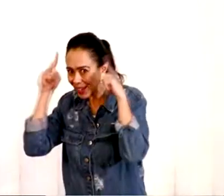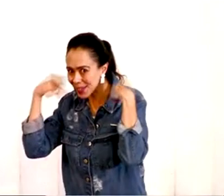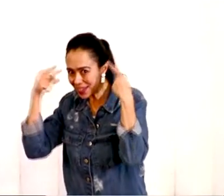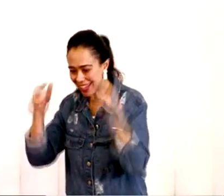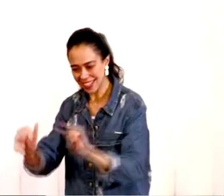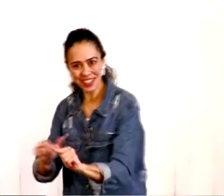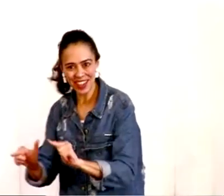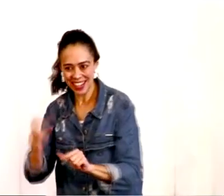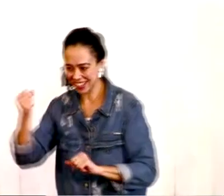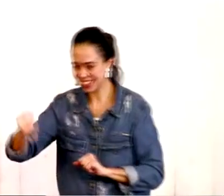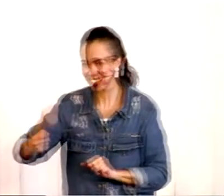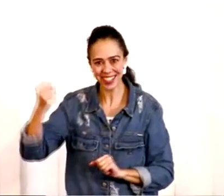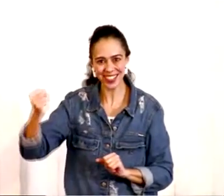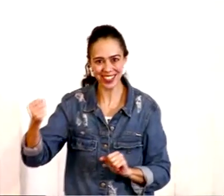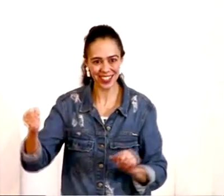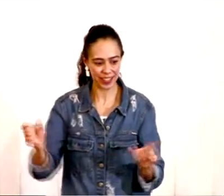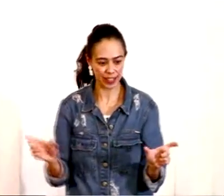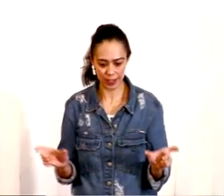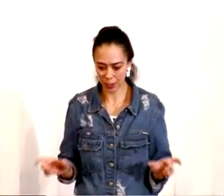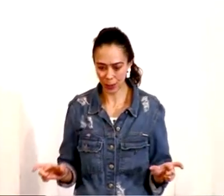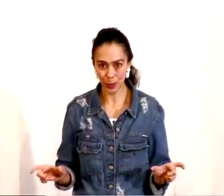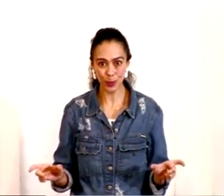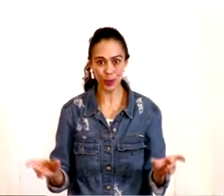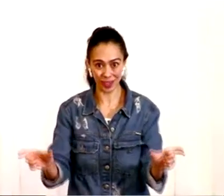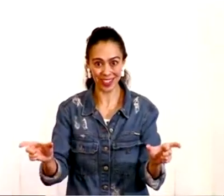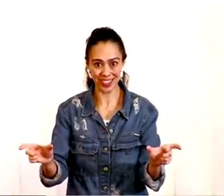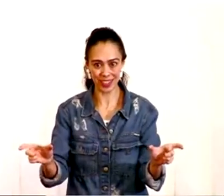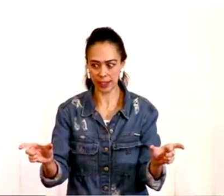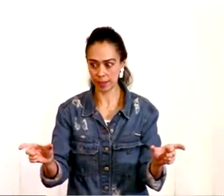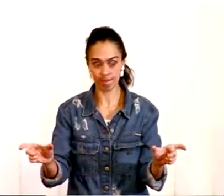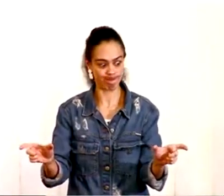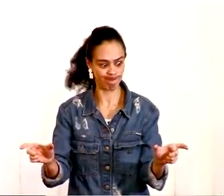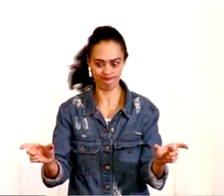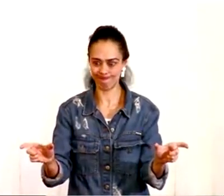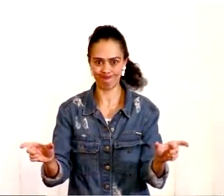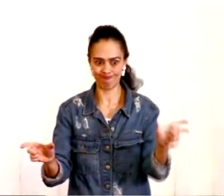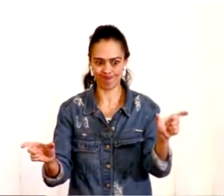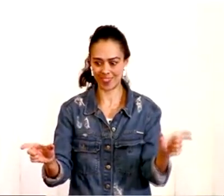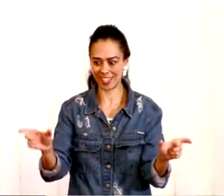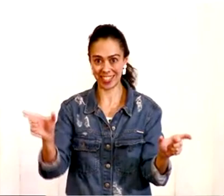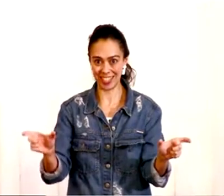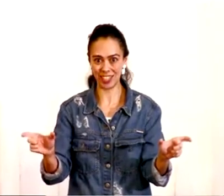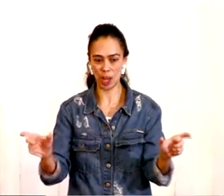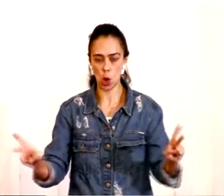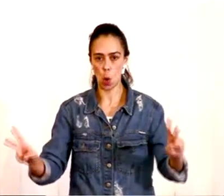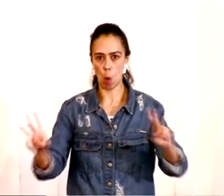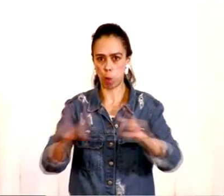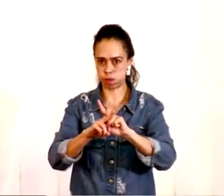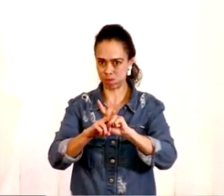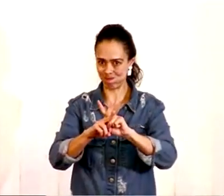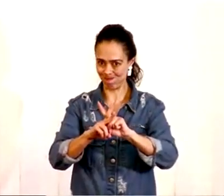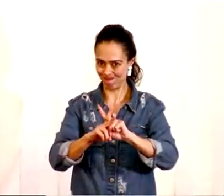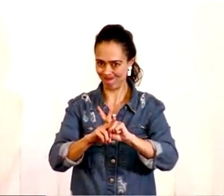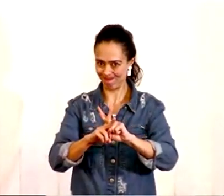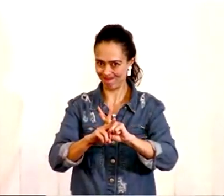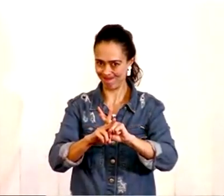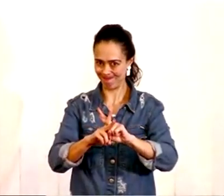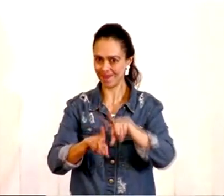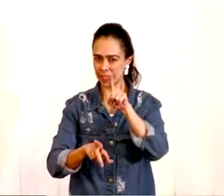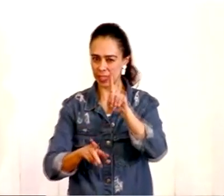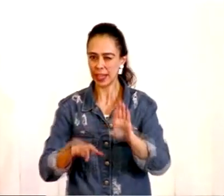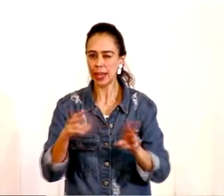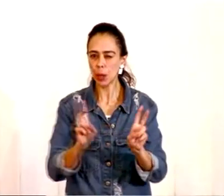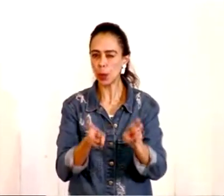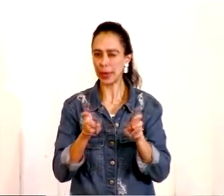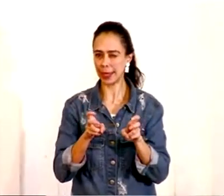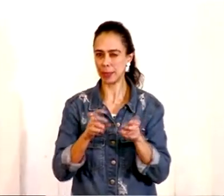o conflito se dá quando Abel e Caim vão ofertar ao Senhor. E o versículo 4